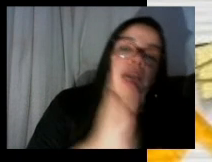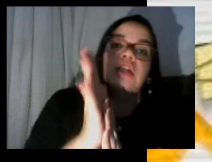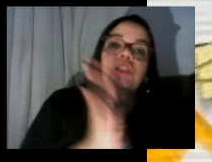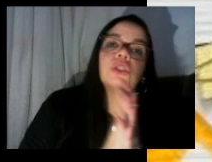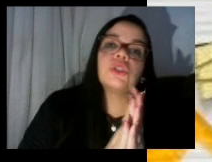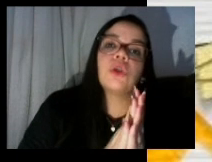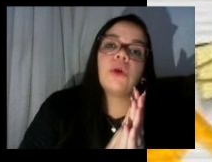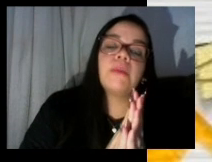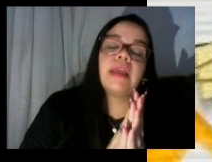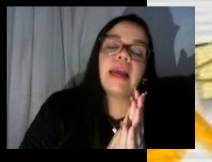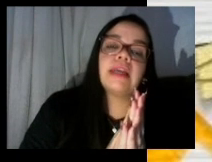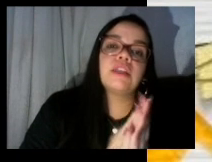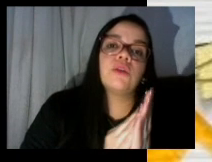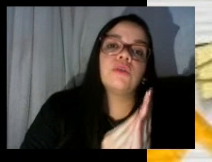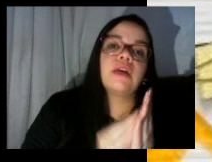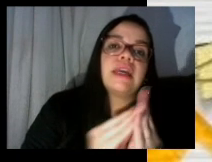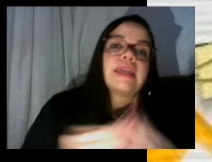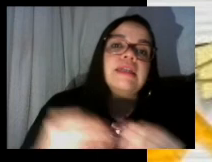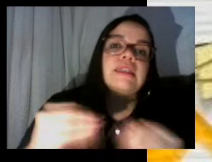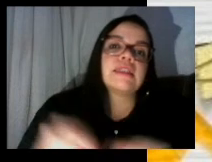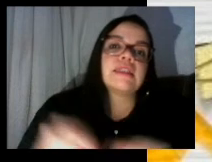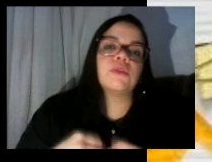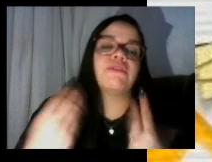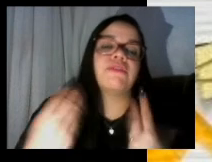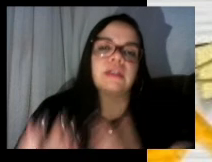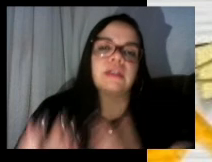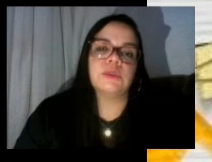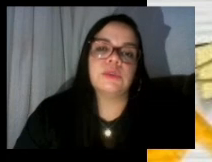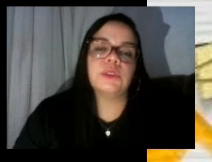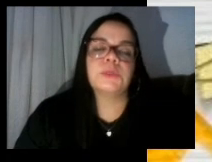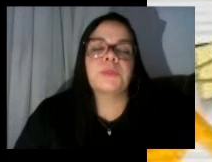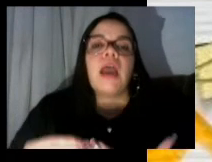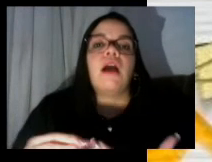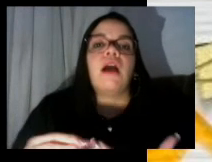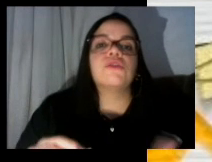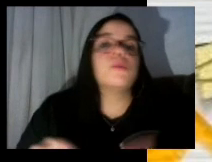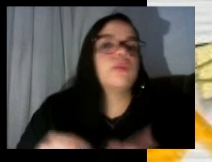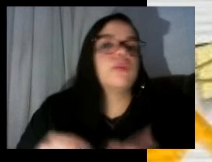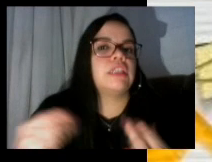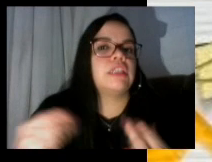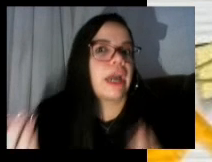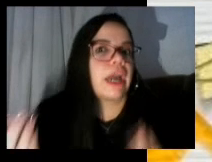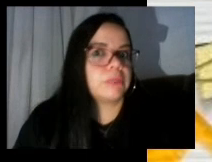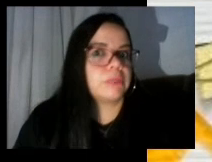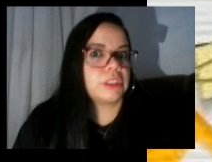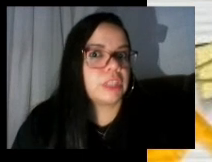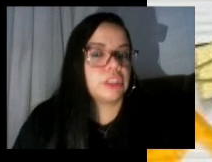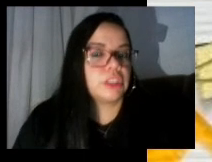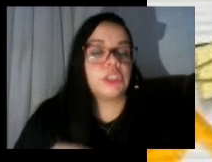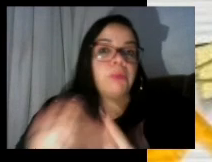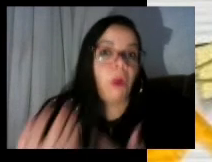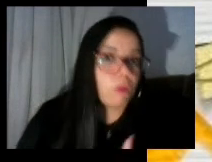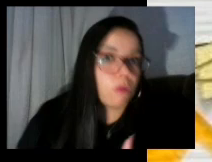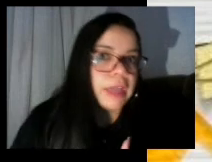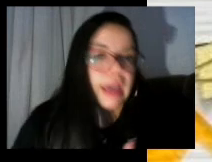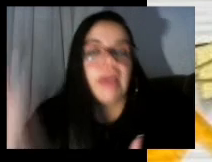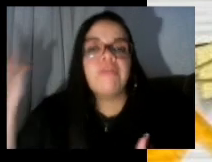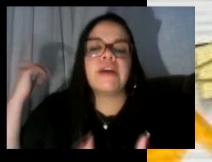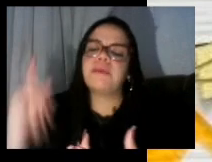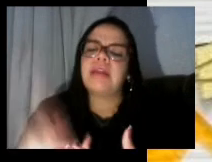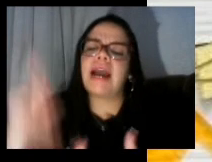conversar sobre a questão da herança dos africanos, sobre o que eles deixaram pra gente de bom,